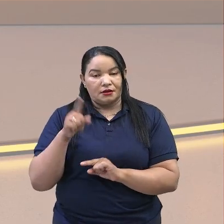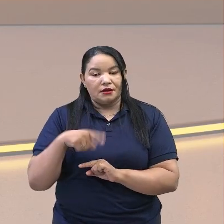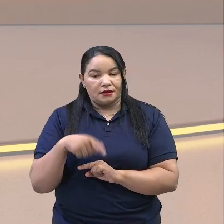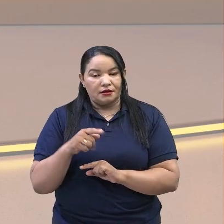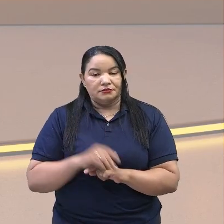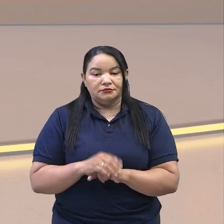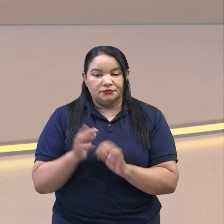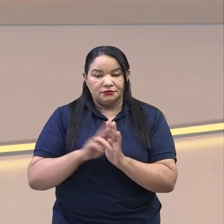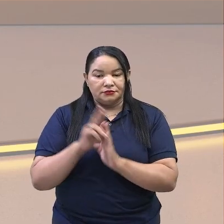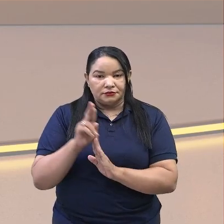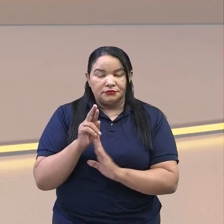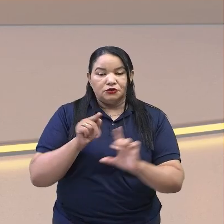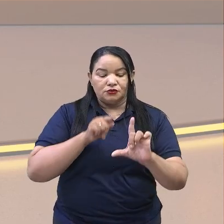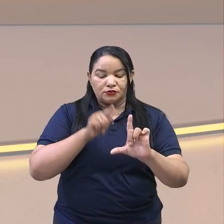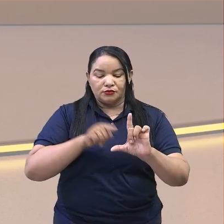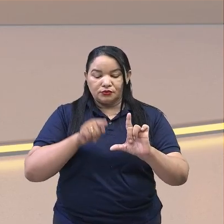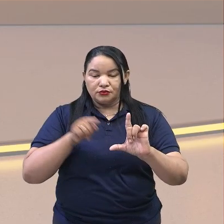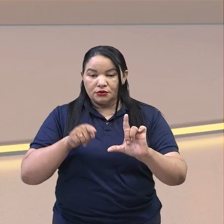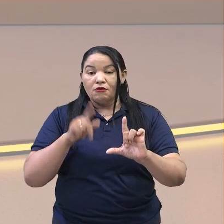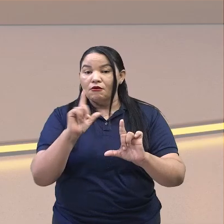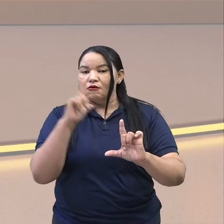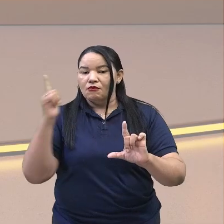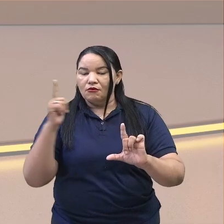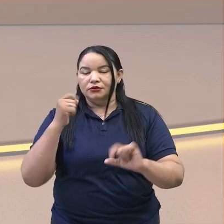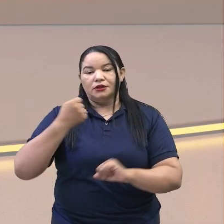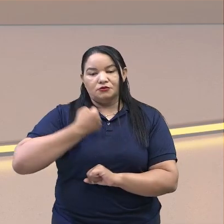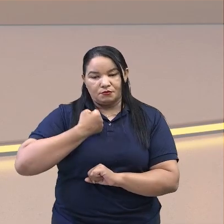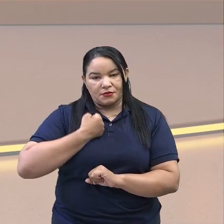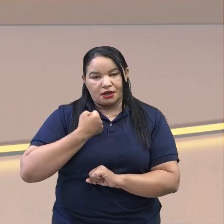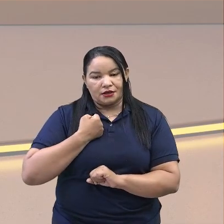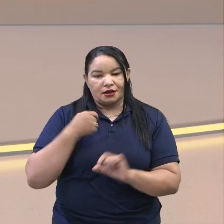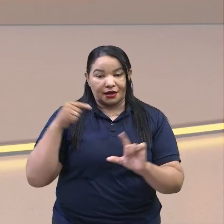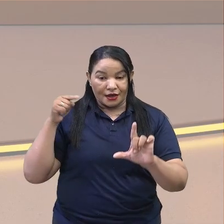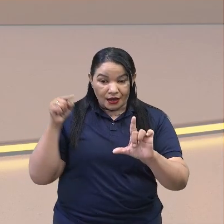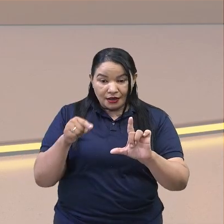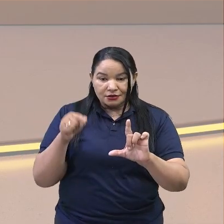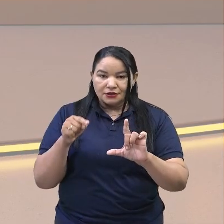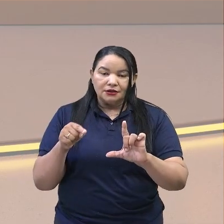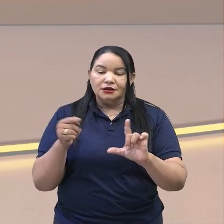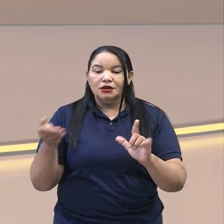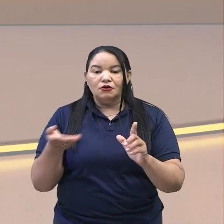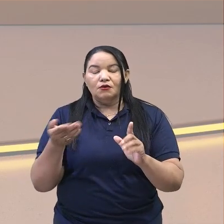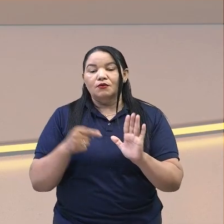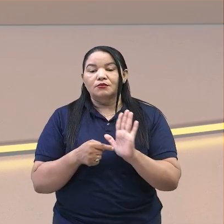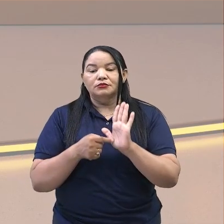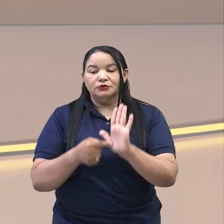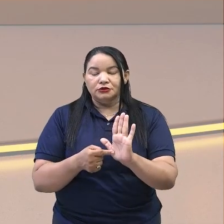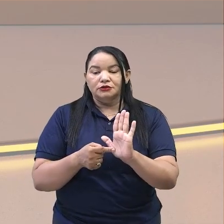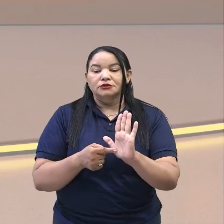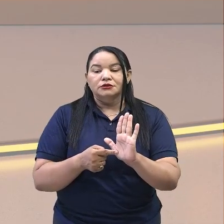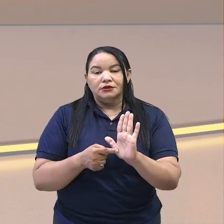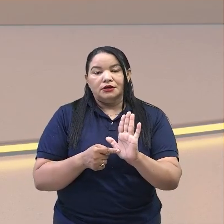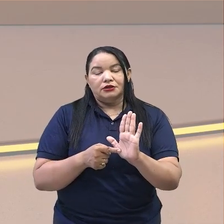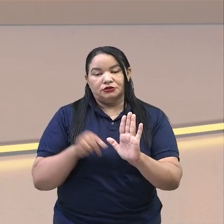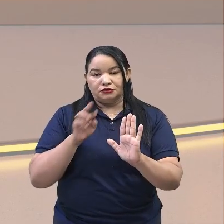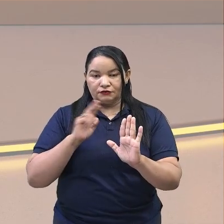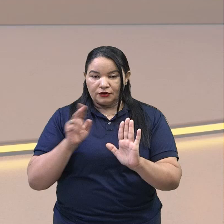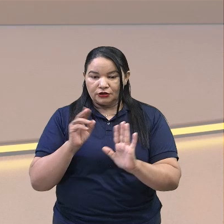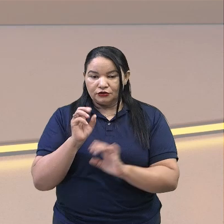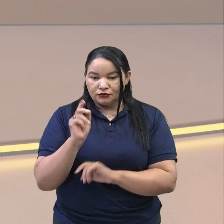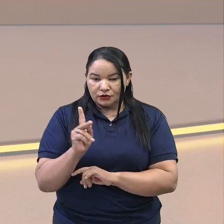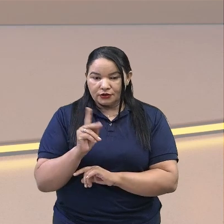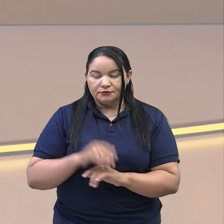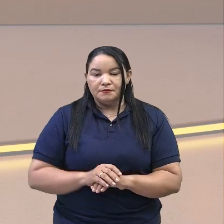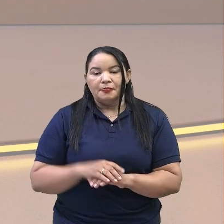vocês anteriormente é de uma escala numérica, porque ela aparece em forma ali de números. E aí a gente chega na